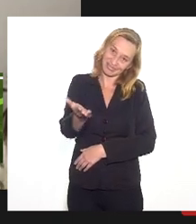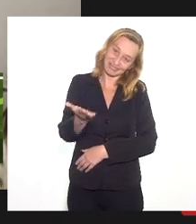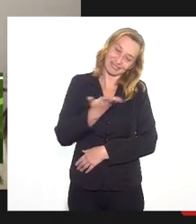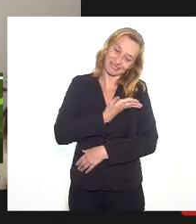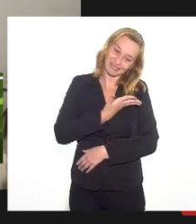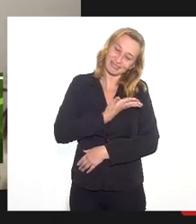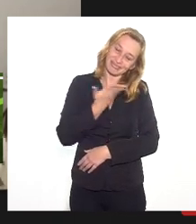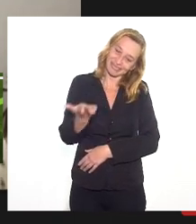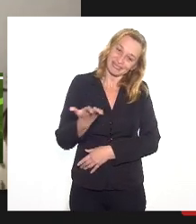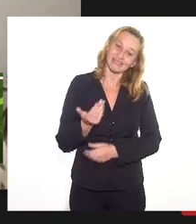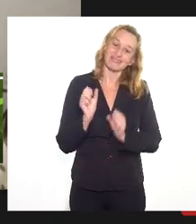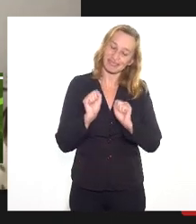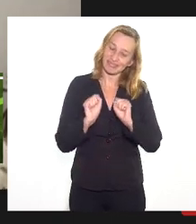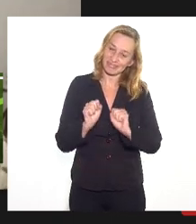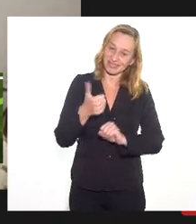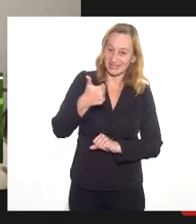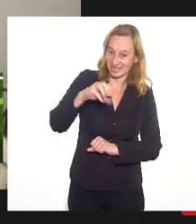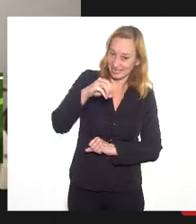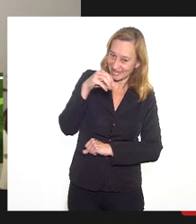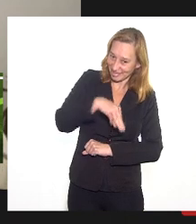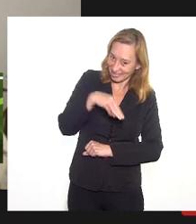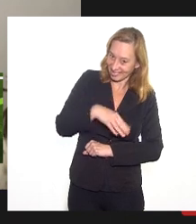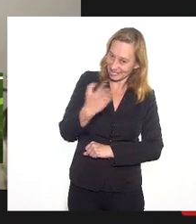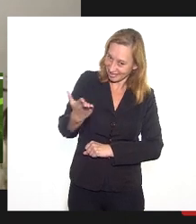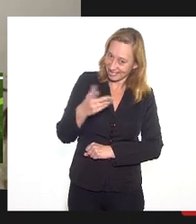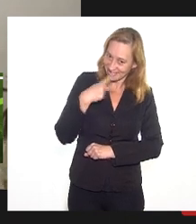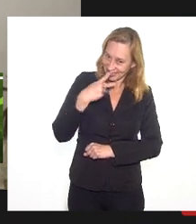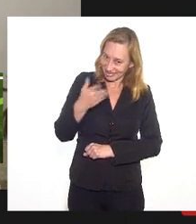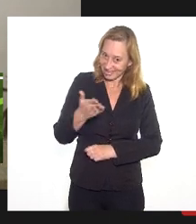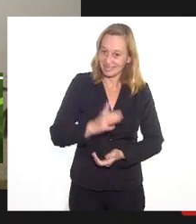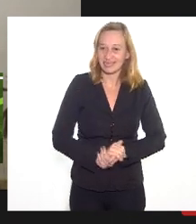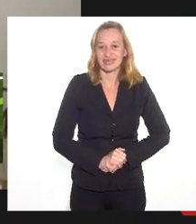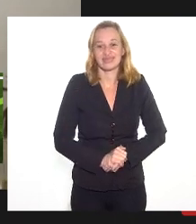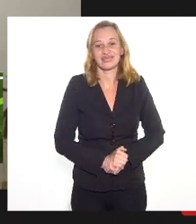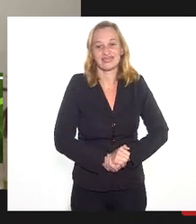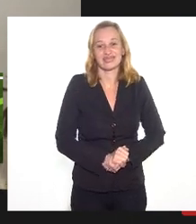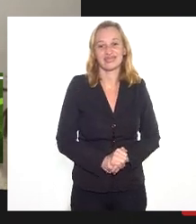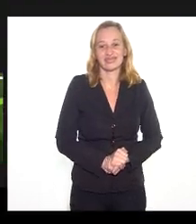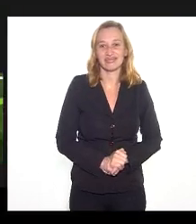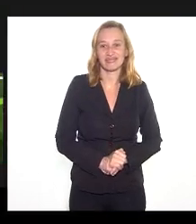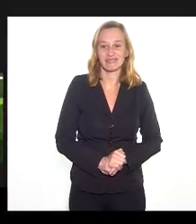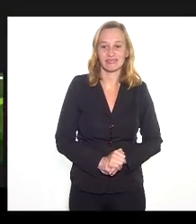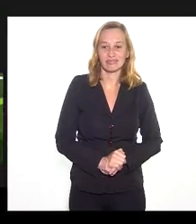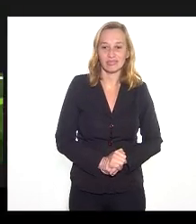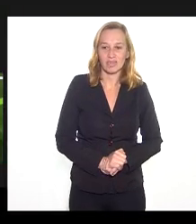grande parceiro. O senhor dispõe aí de 10 minutos para suas contribuições.